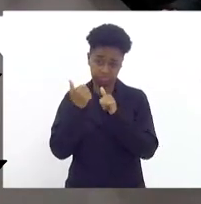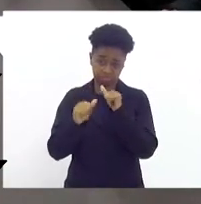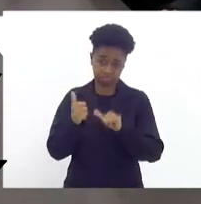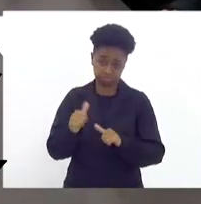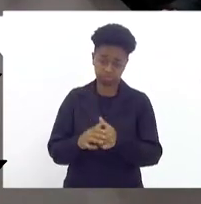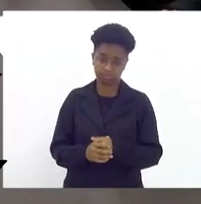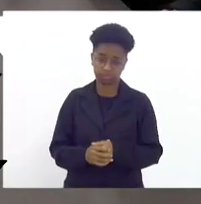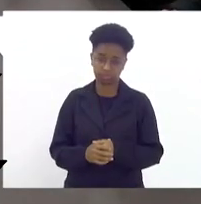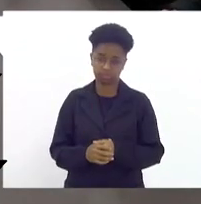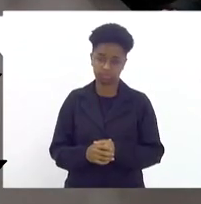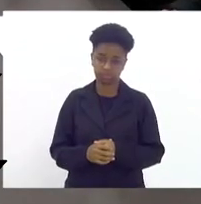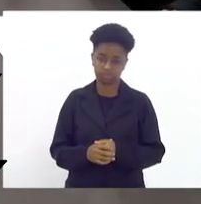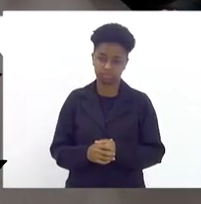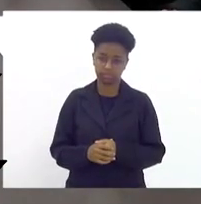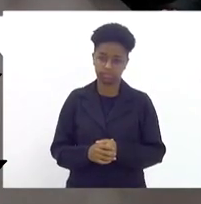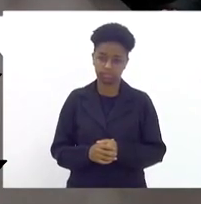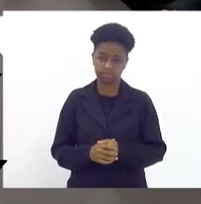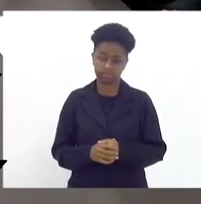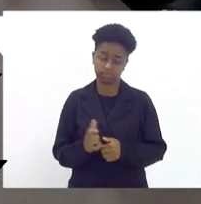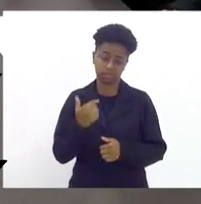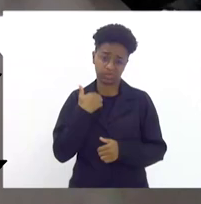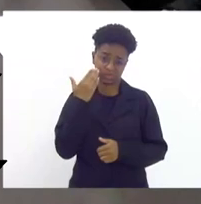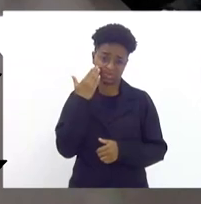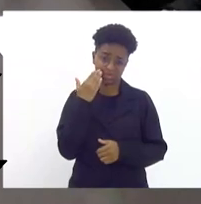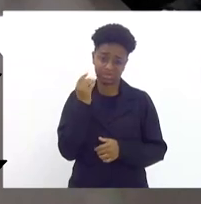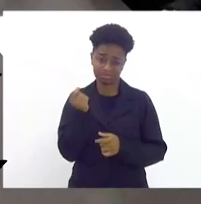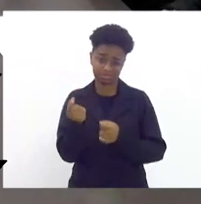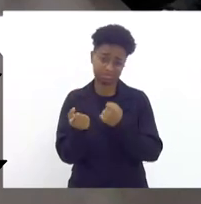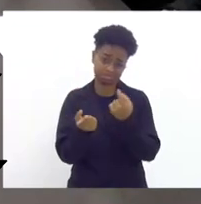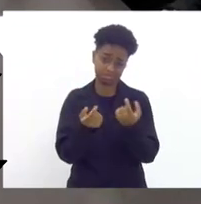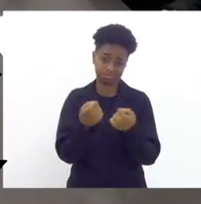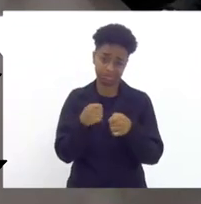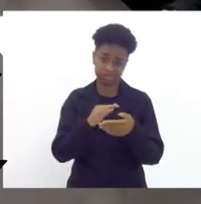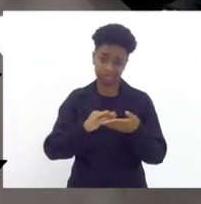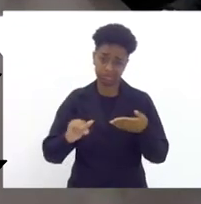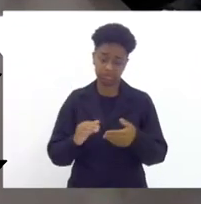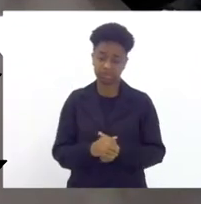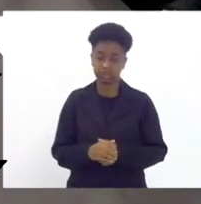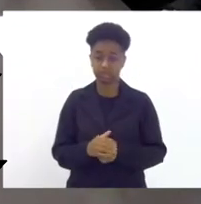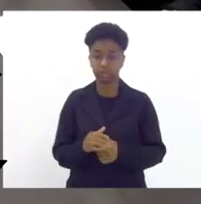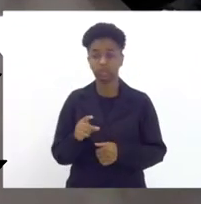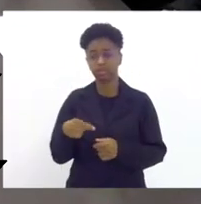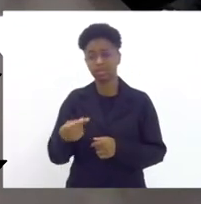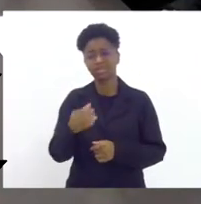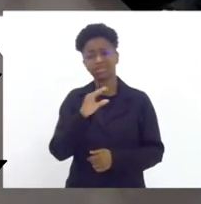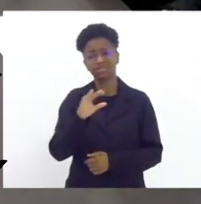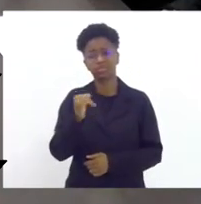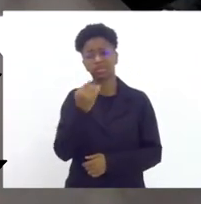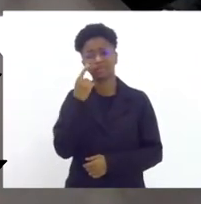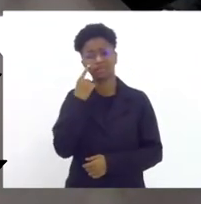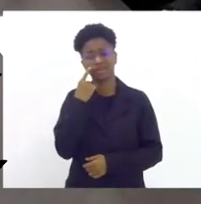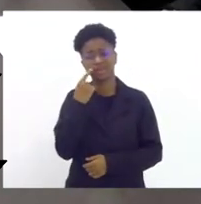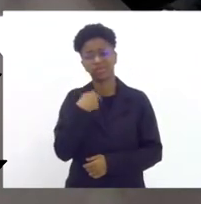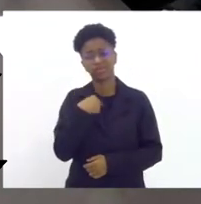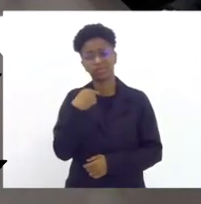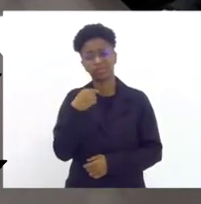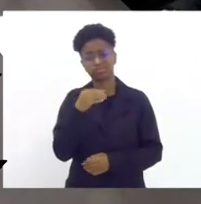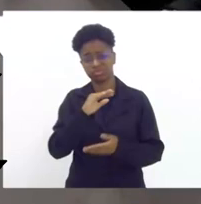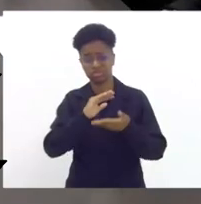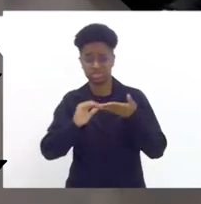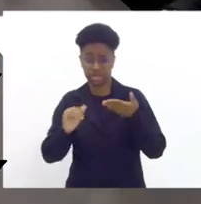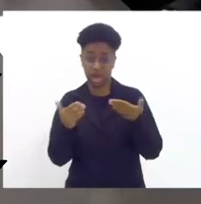não... Eu sei que extraordinariamente... Extraordinariamente, eu queria que a CCJ verifique. Aí eu vou... Se puder. Vou